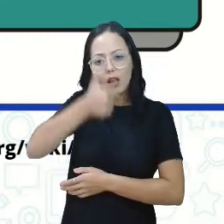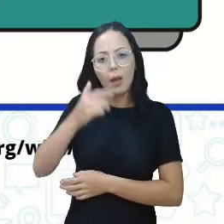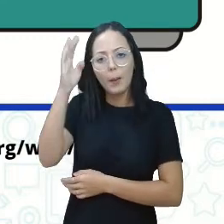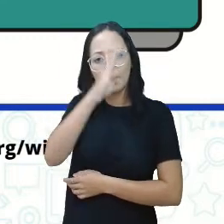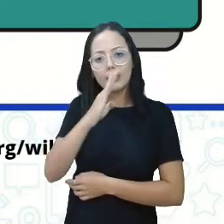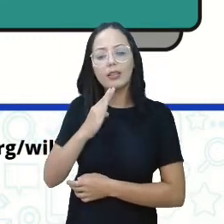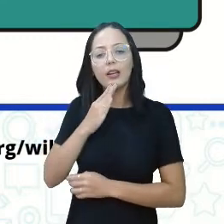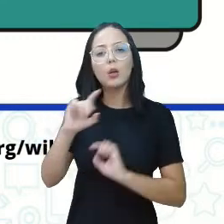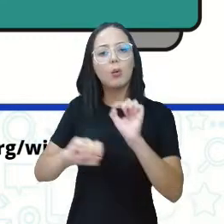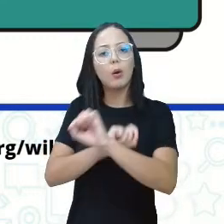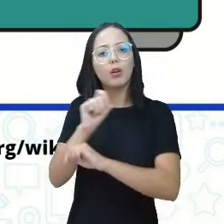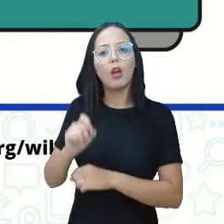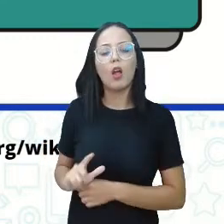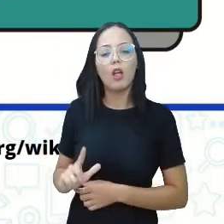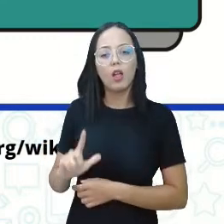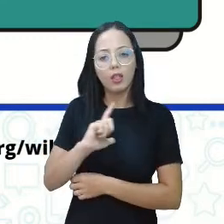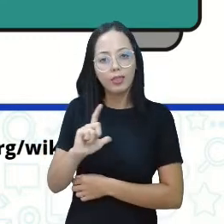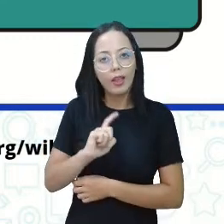brasileiro é ter